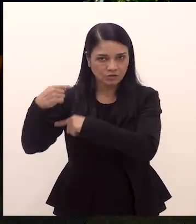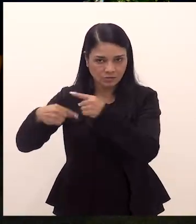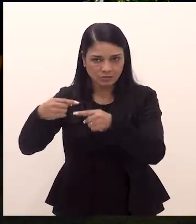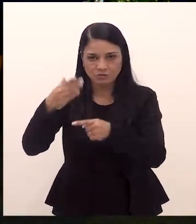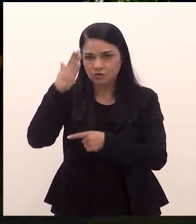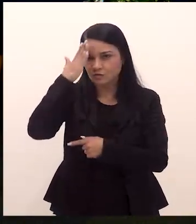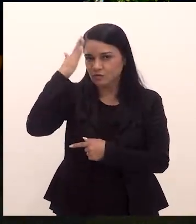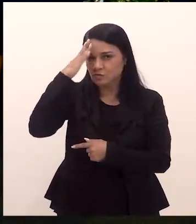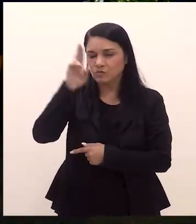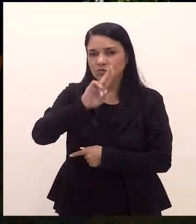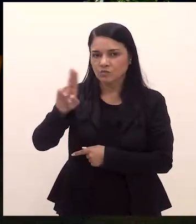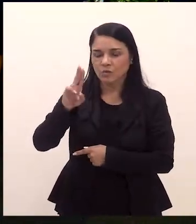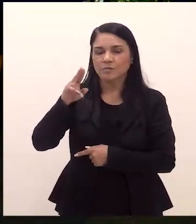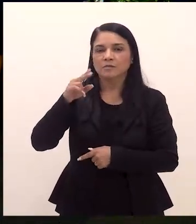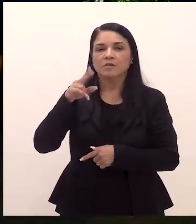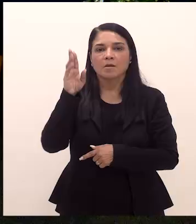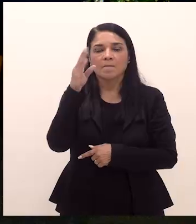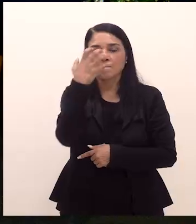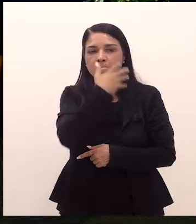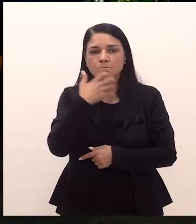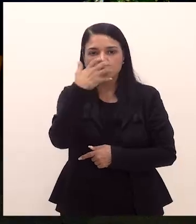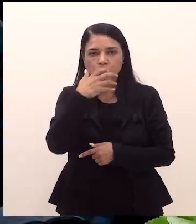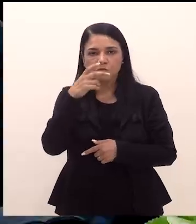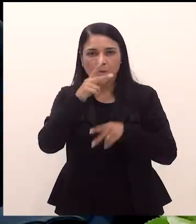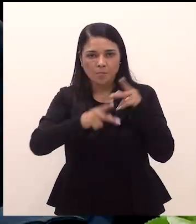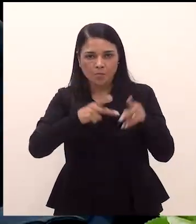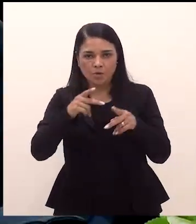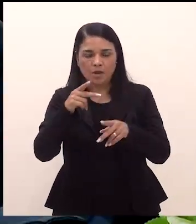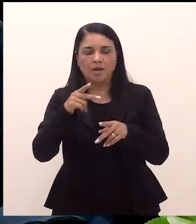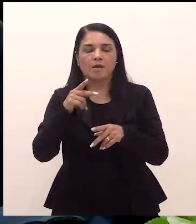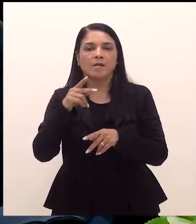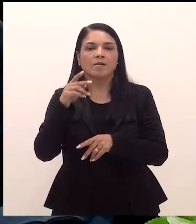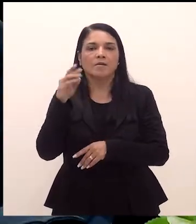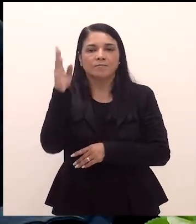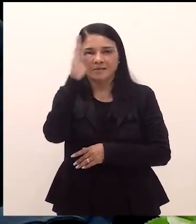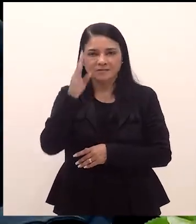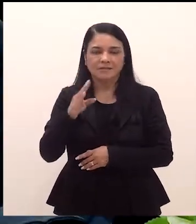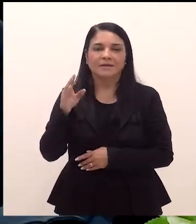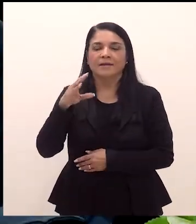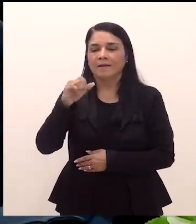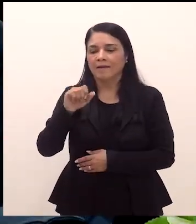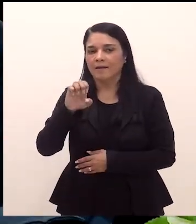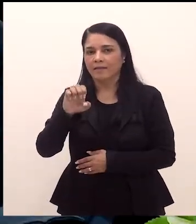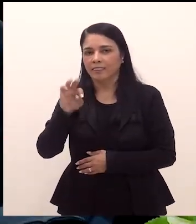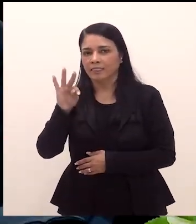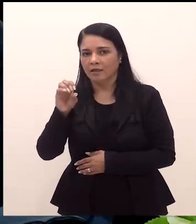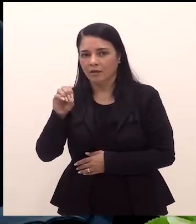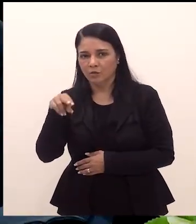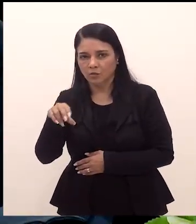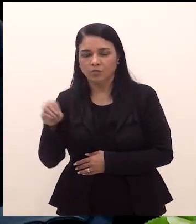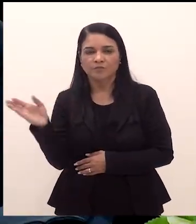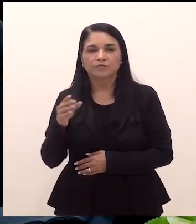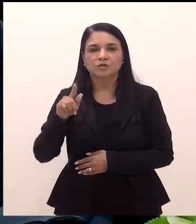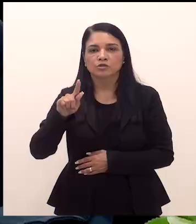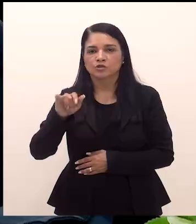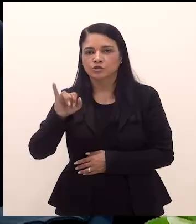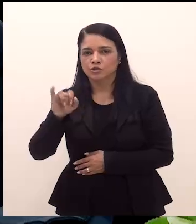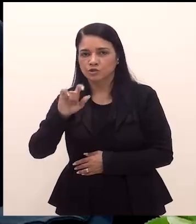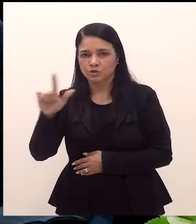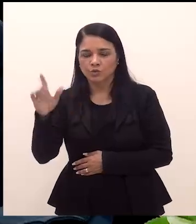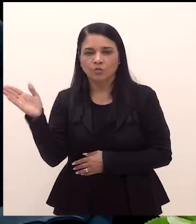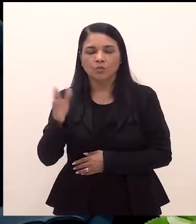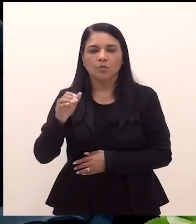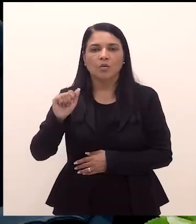da sua, de quase todas as gerações, dos grandes nomes da música popular brasileira. Quem não conhece, que não é Caetano, é Bethânia,